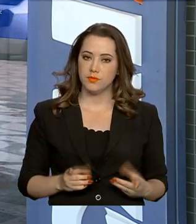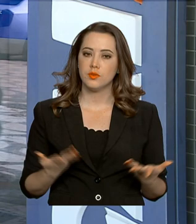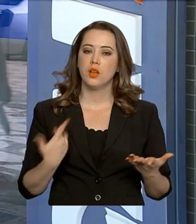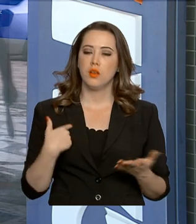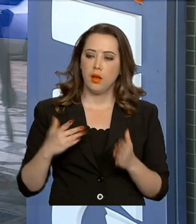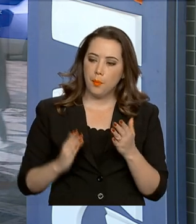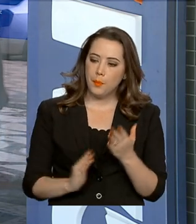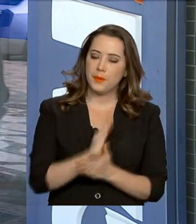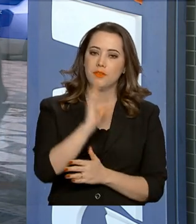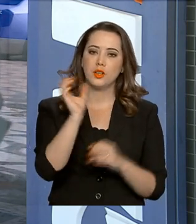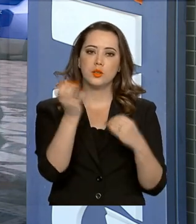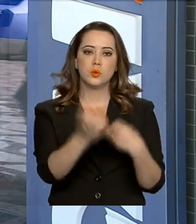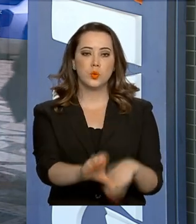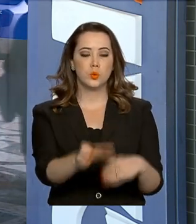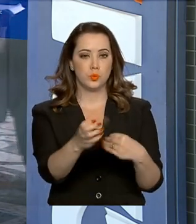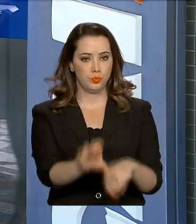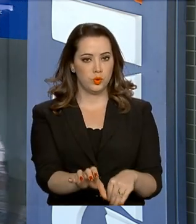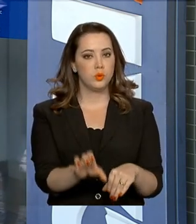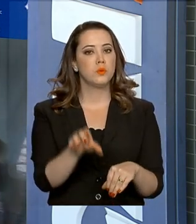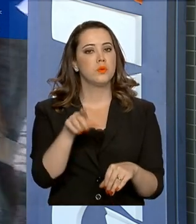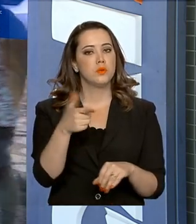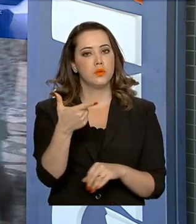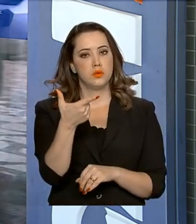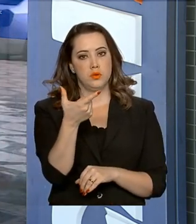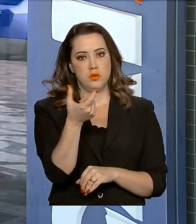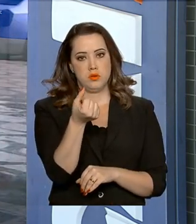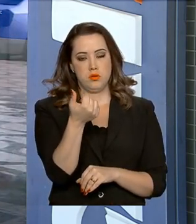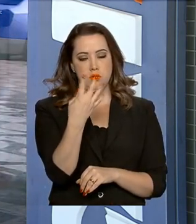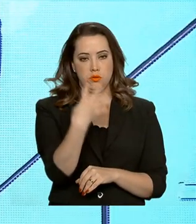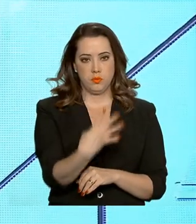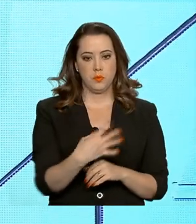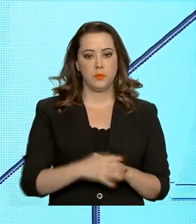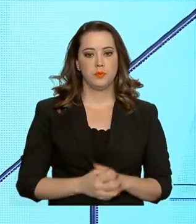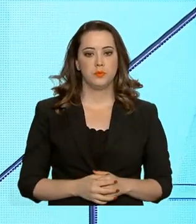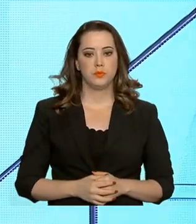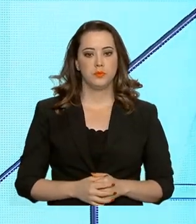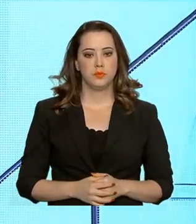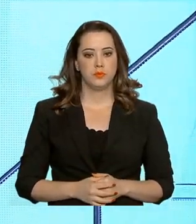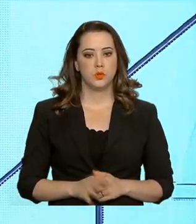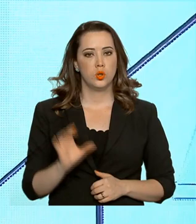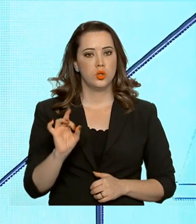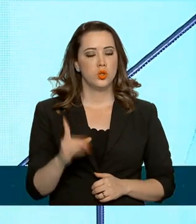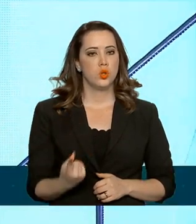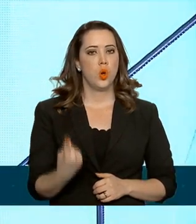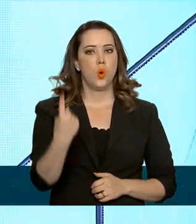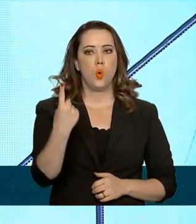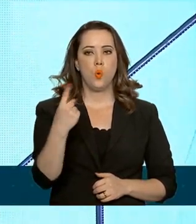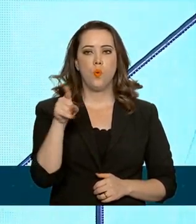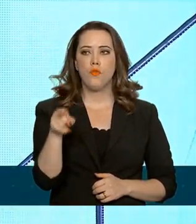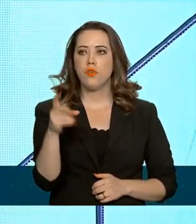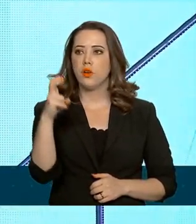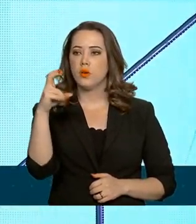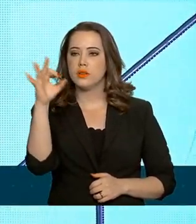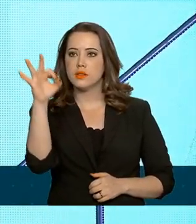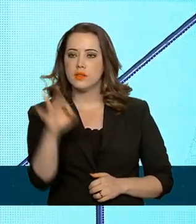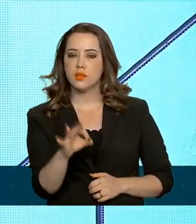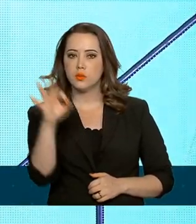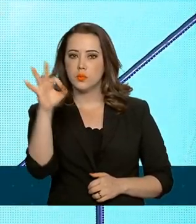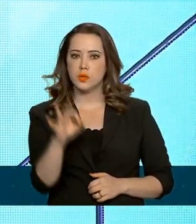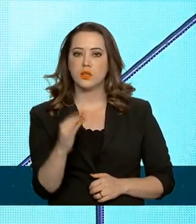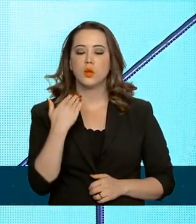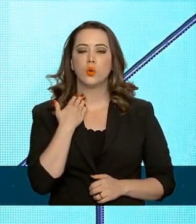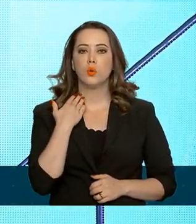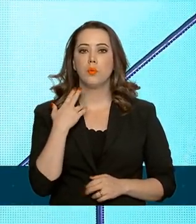que foram aprovados no concurso público em 2014. Só havia 1,5% de pessoas com deficiência na